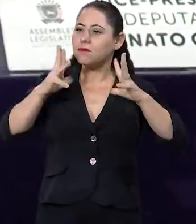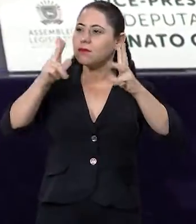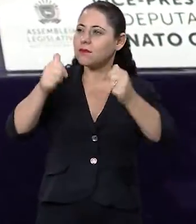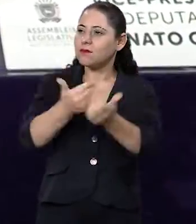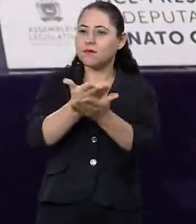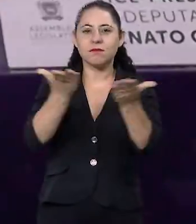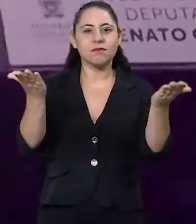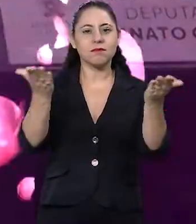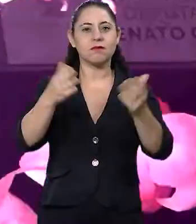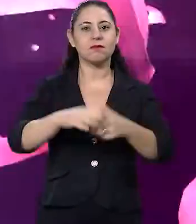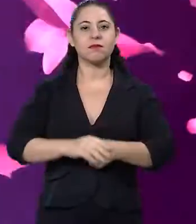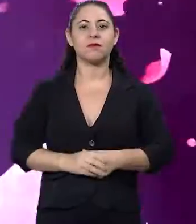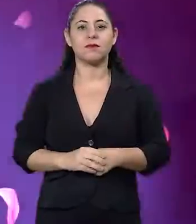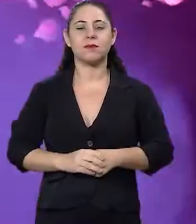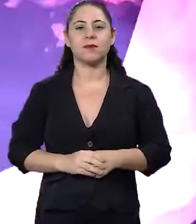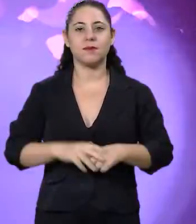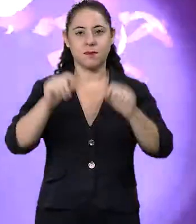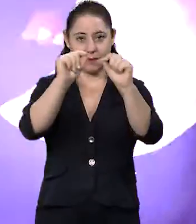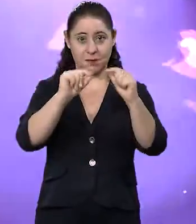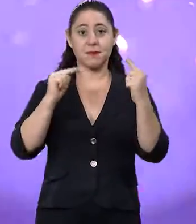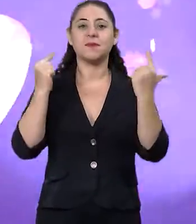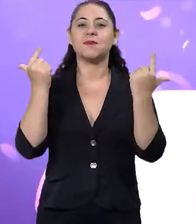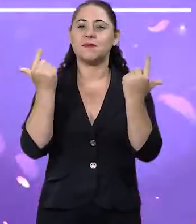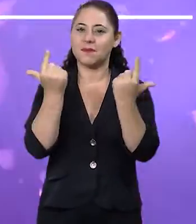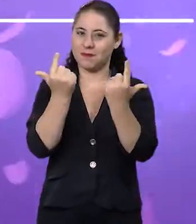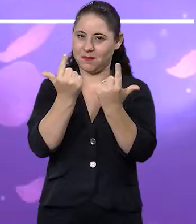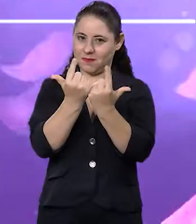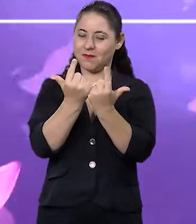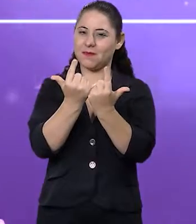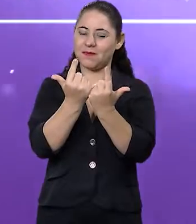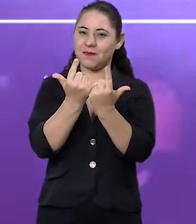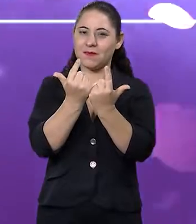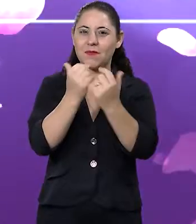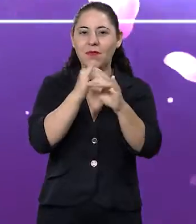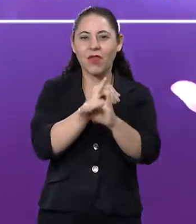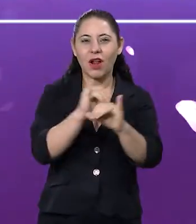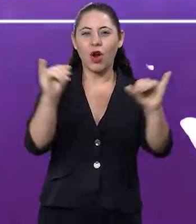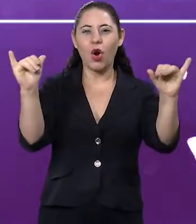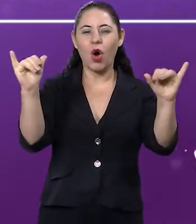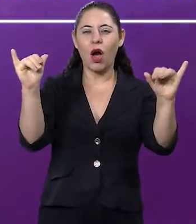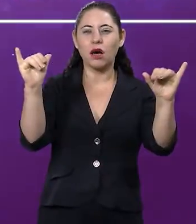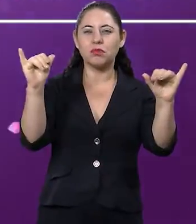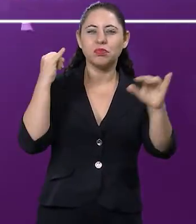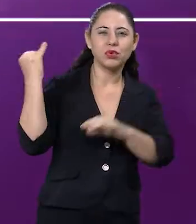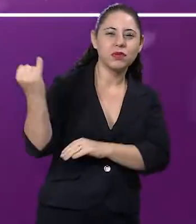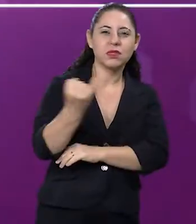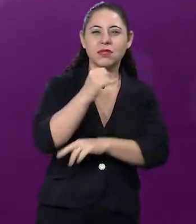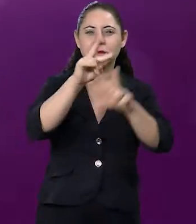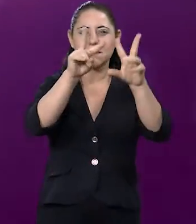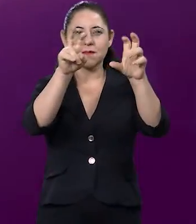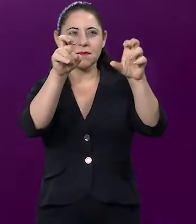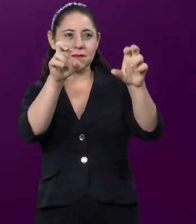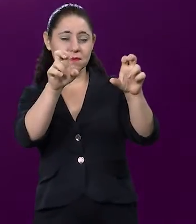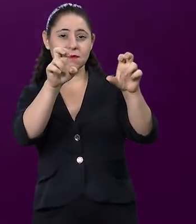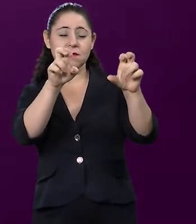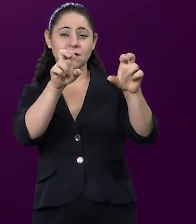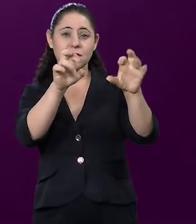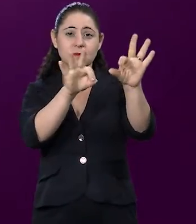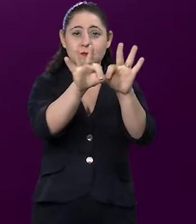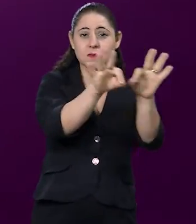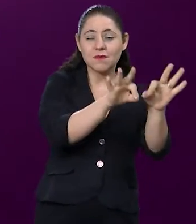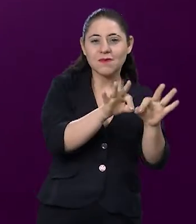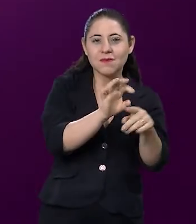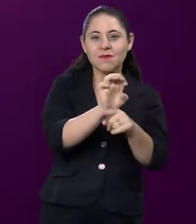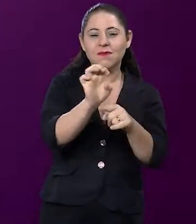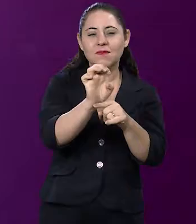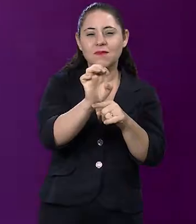para todos. A Assembleia Legislativa lança a luz sobre questões importantes que moldam o